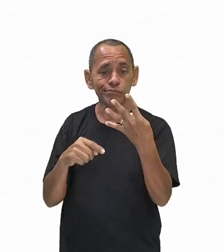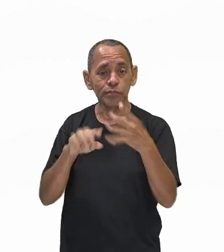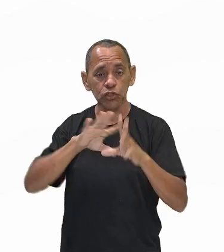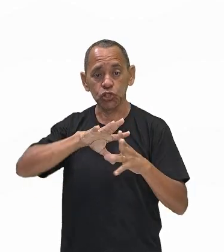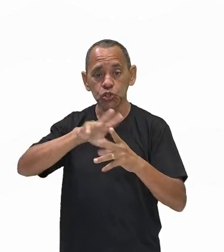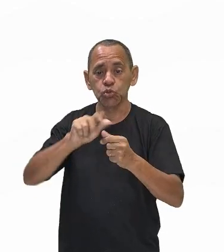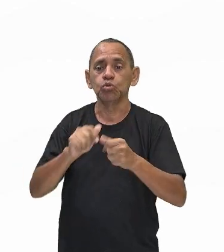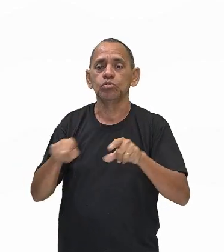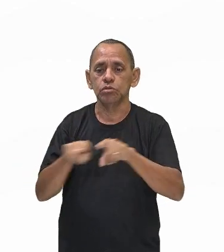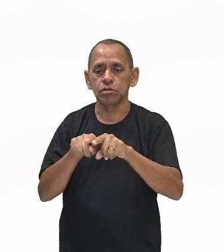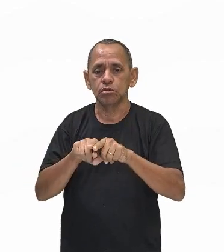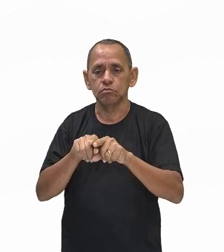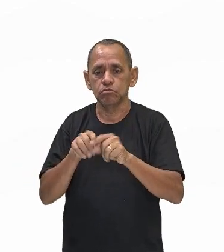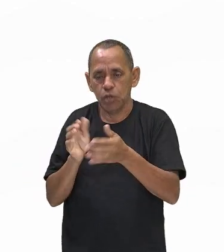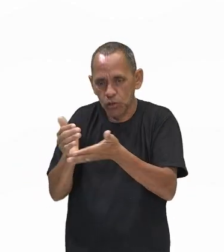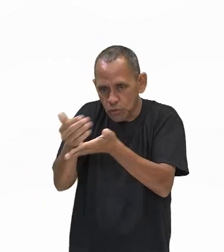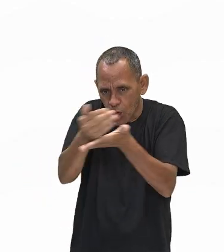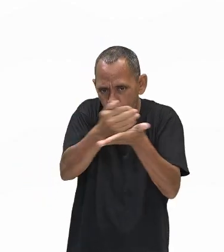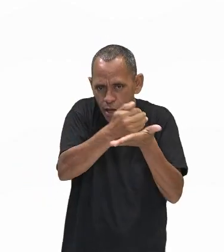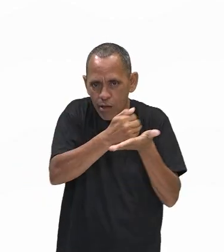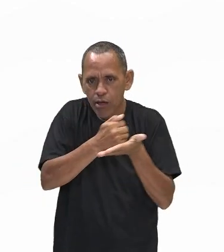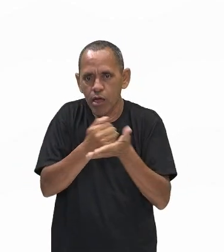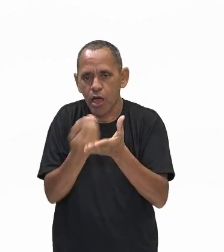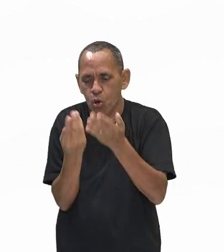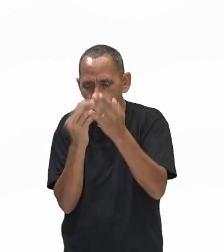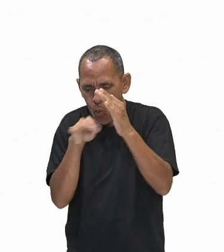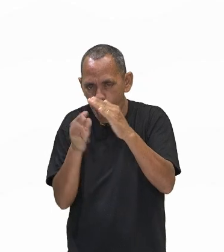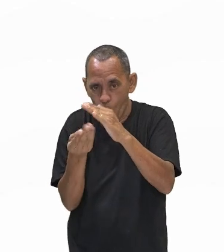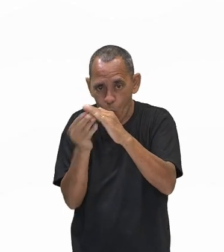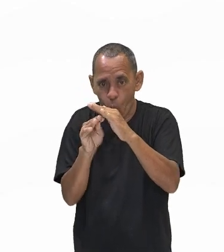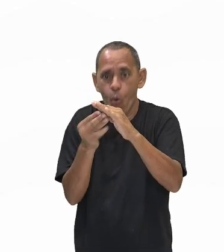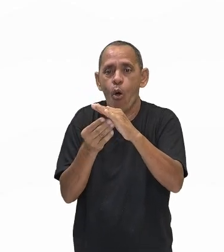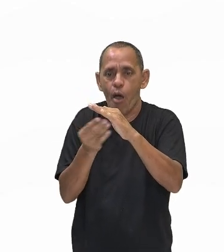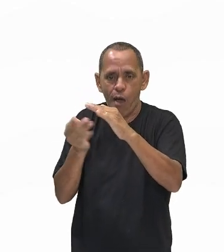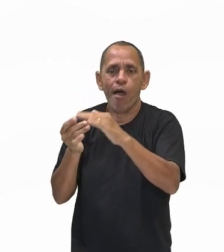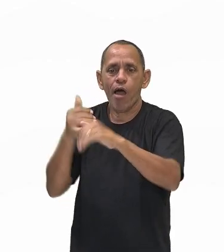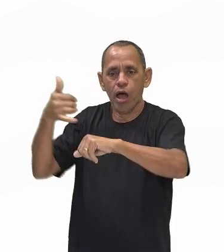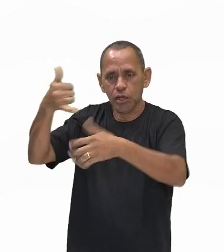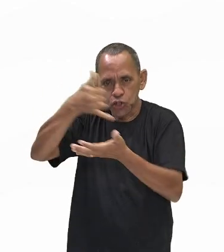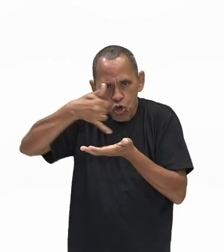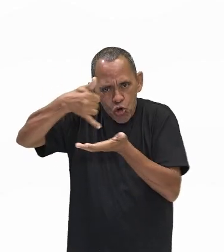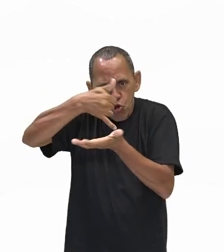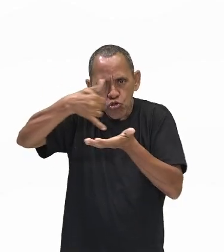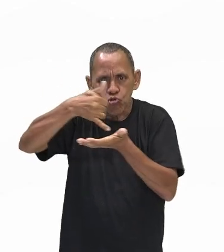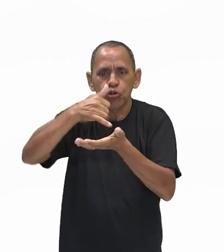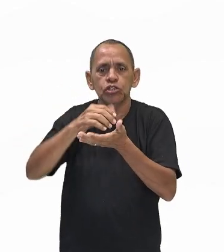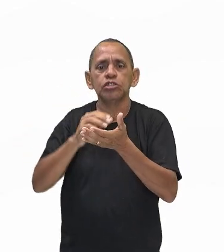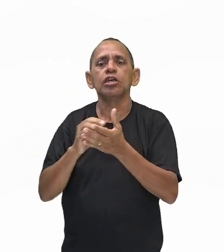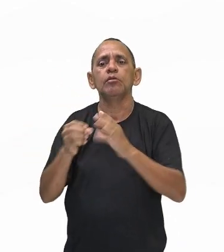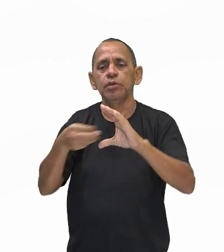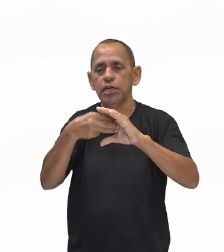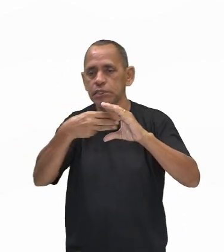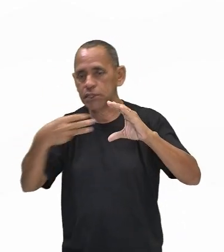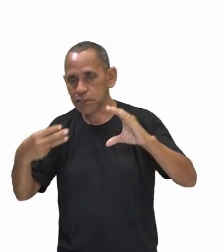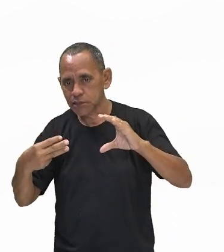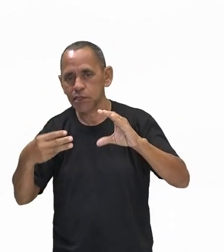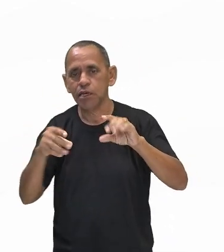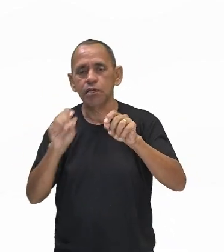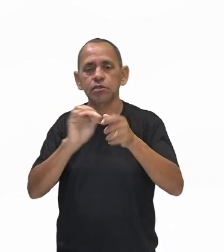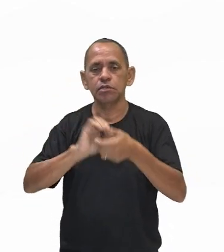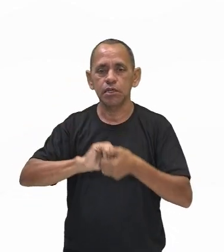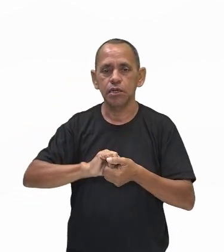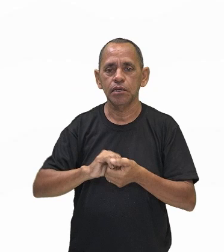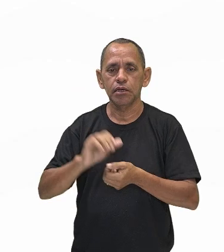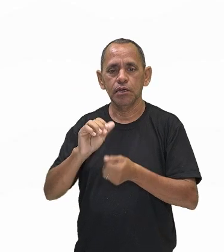pelo acúmulo de gordura e toxinas nas células adiposas resultando em uma